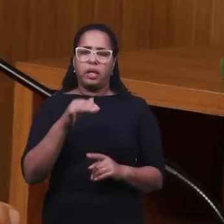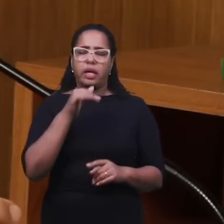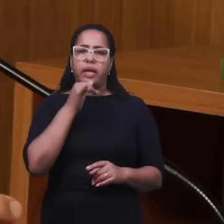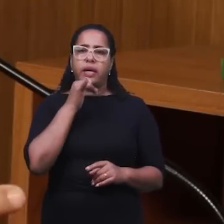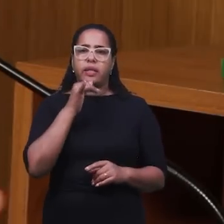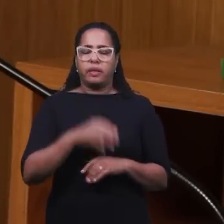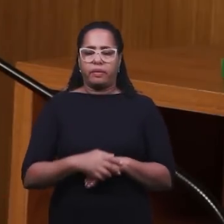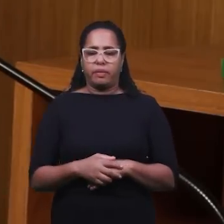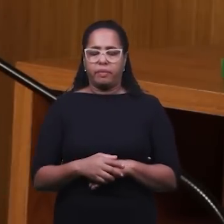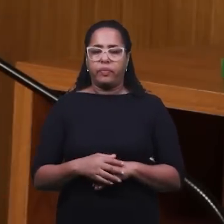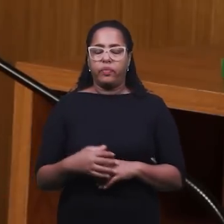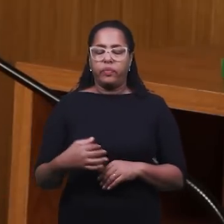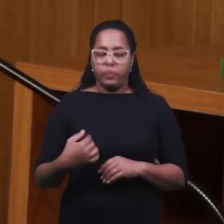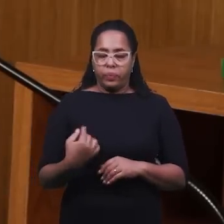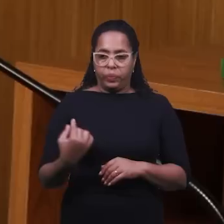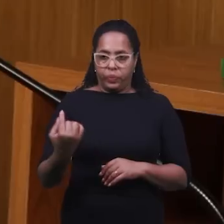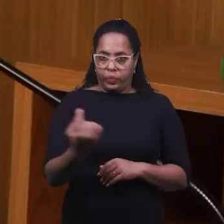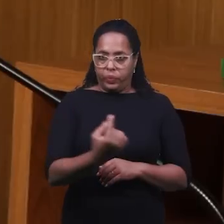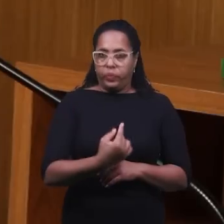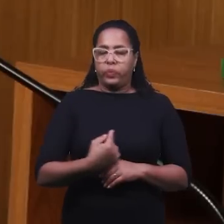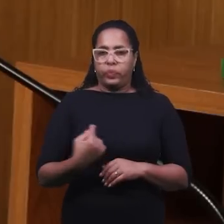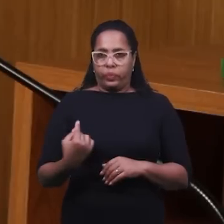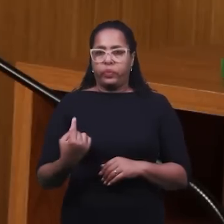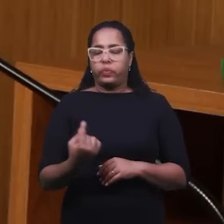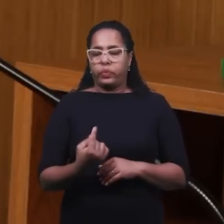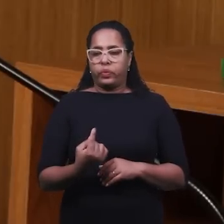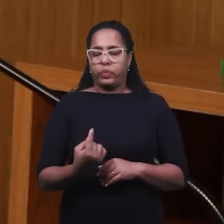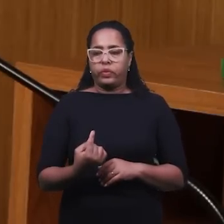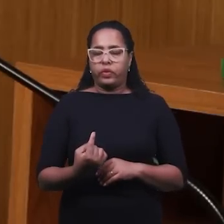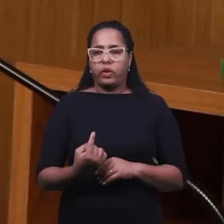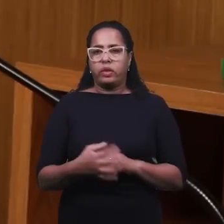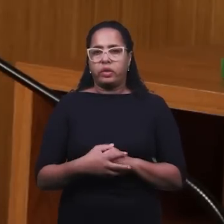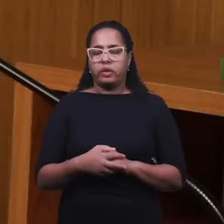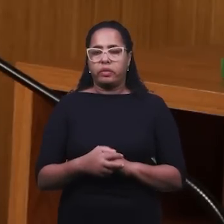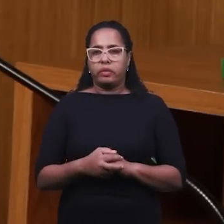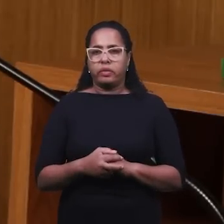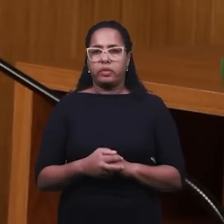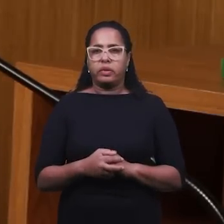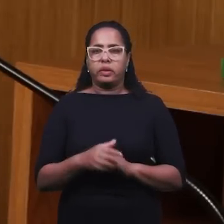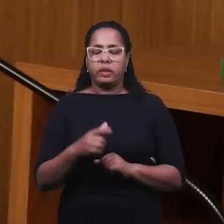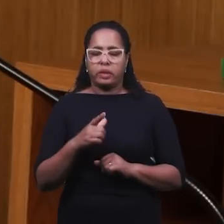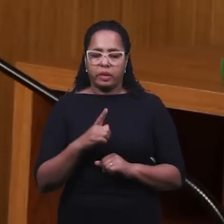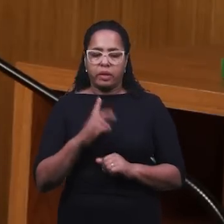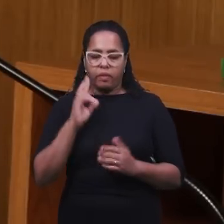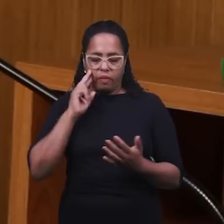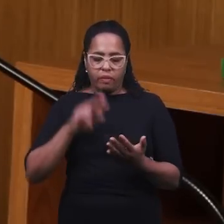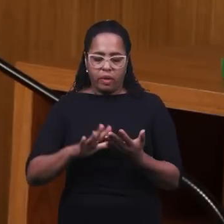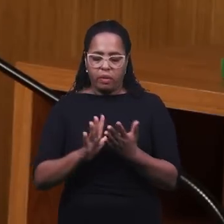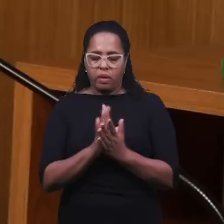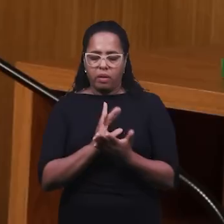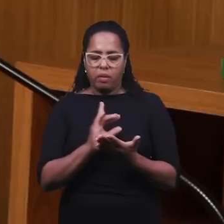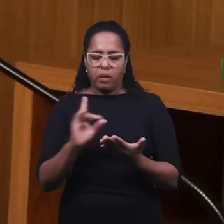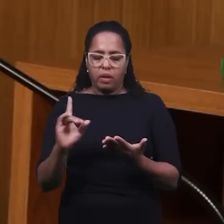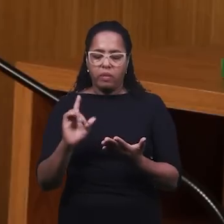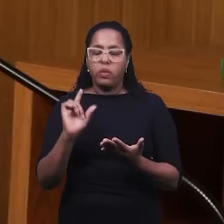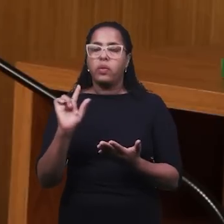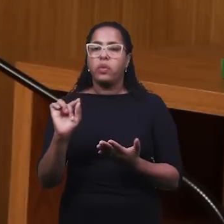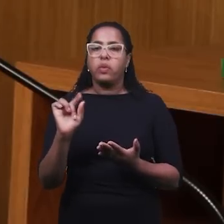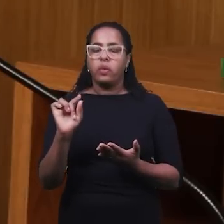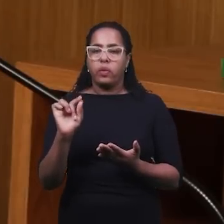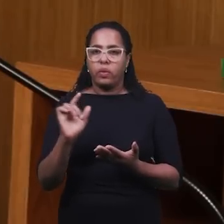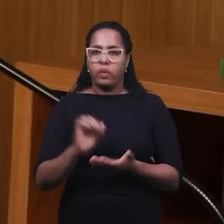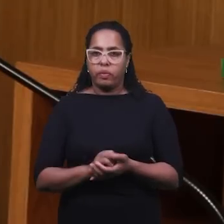a participação dele na igreja. É muito importante a participação do diácono na vida